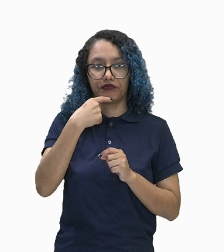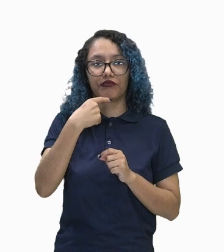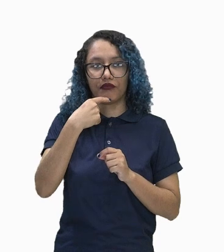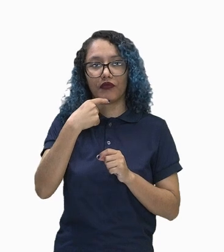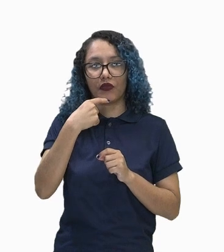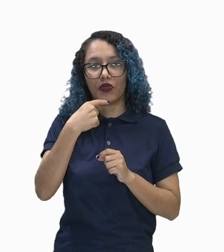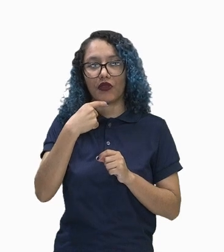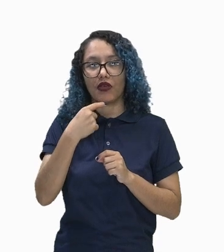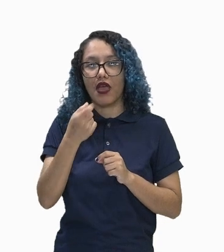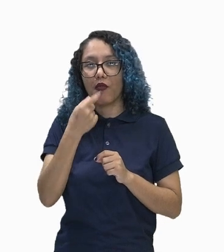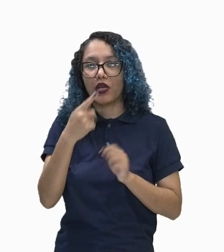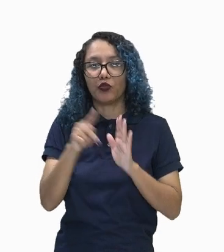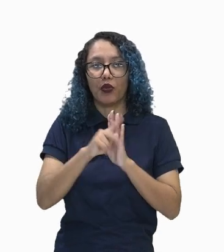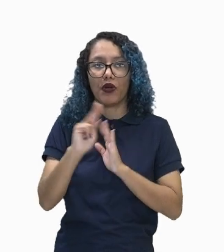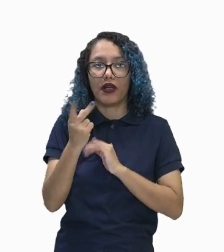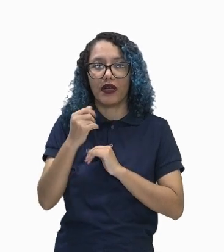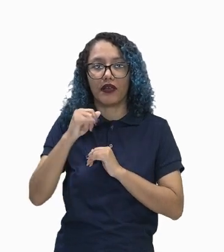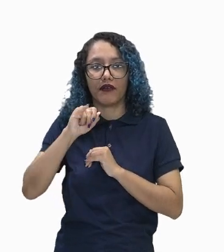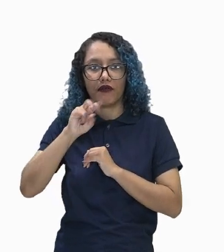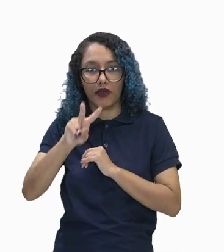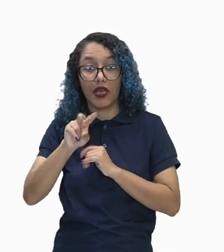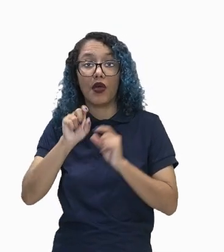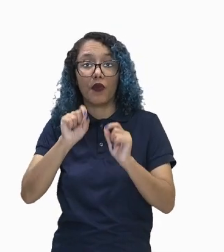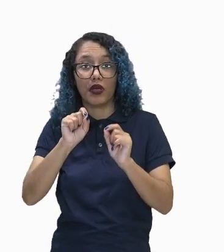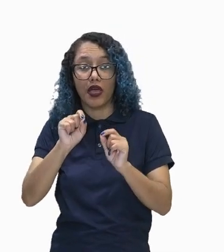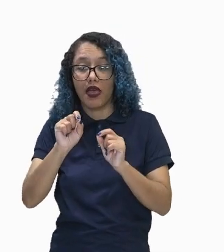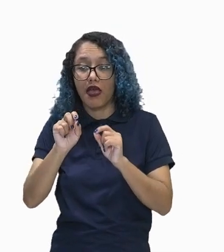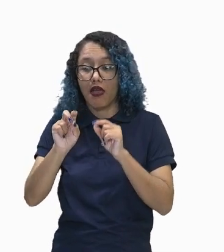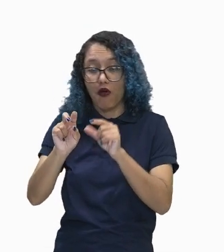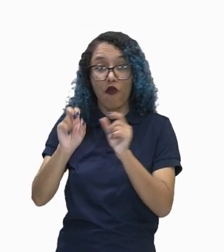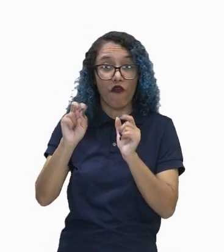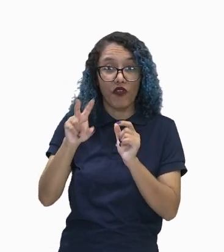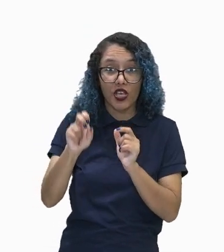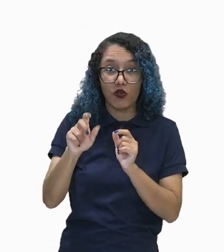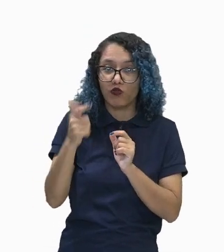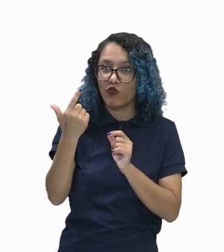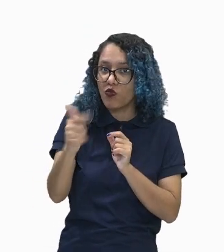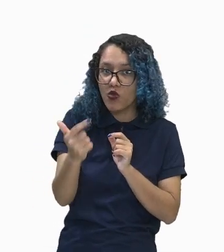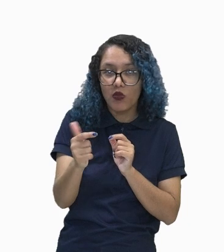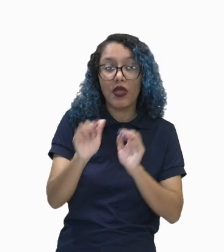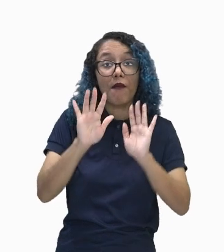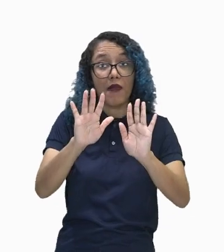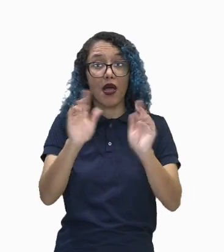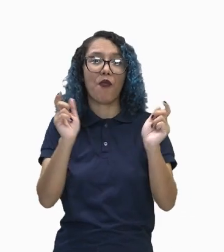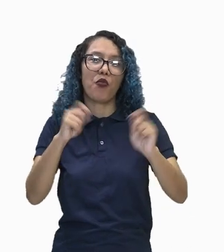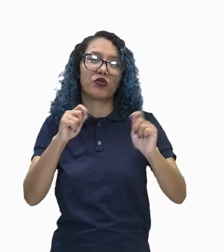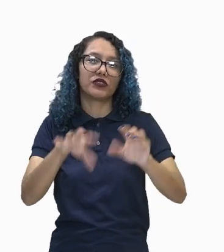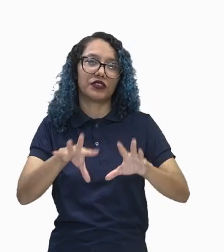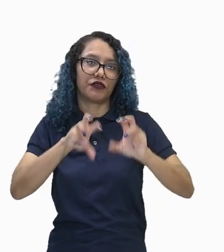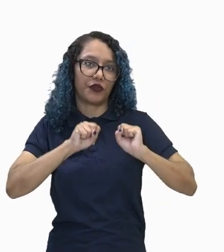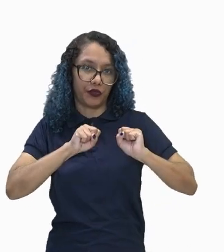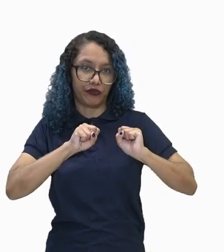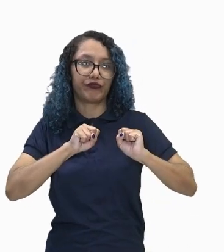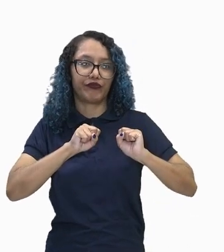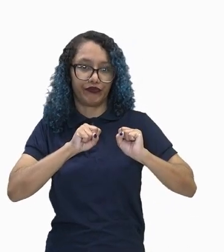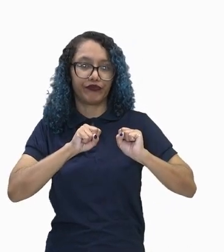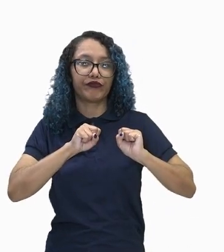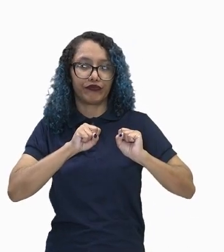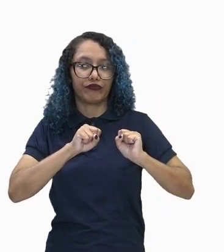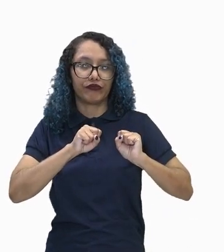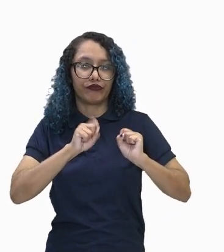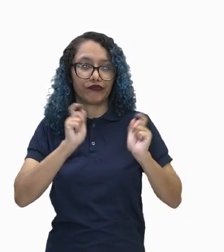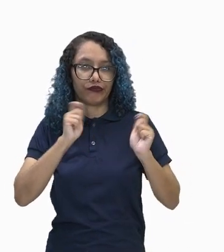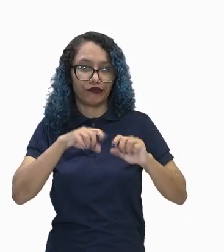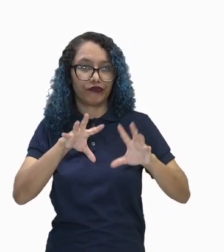antirretrovirais por pessoas que não têm HIV, mas que estão em risco de exposição ao